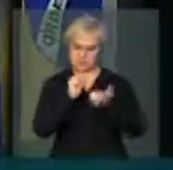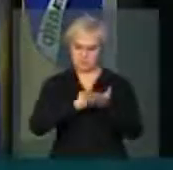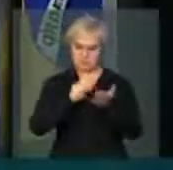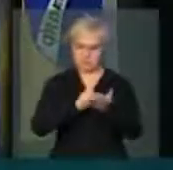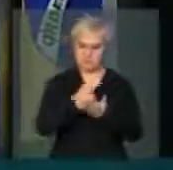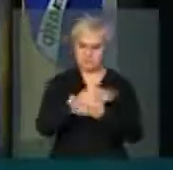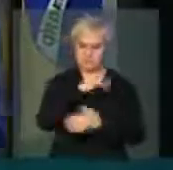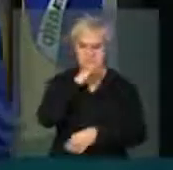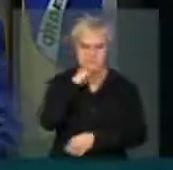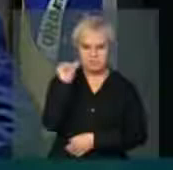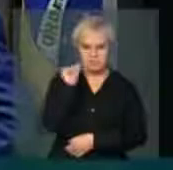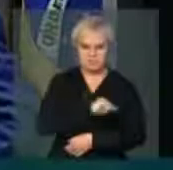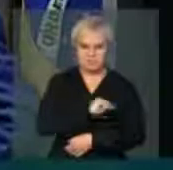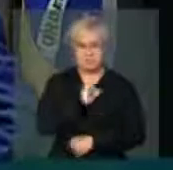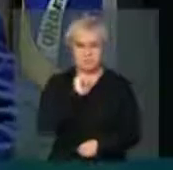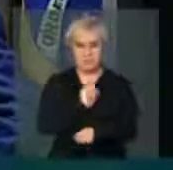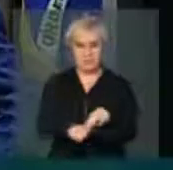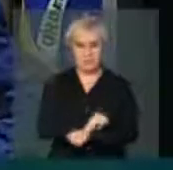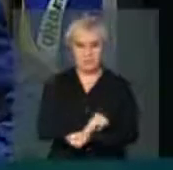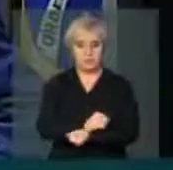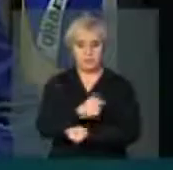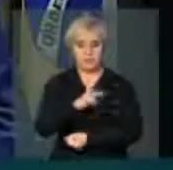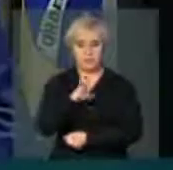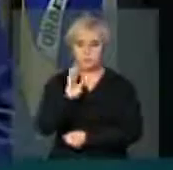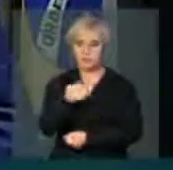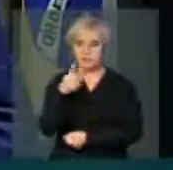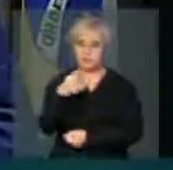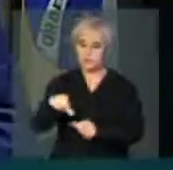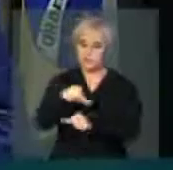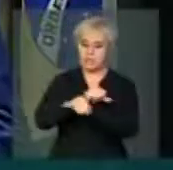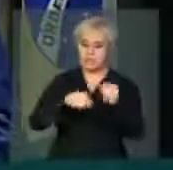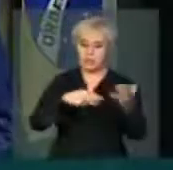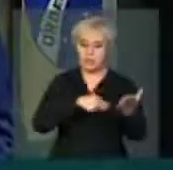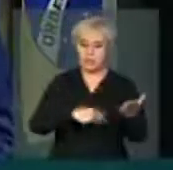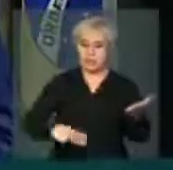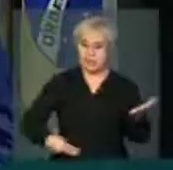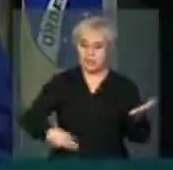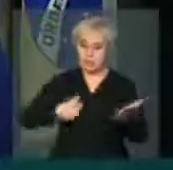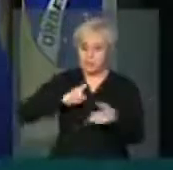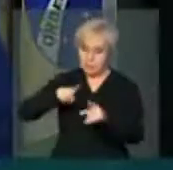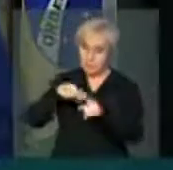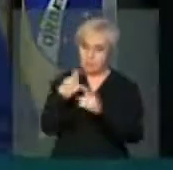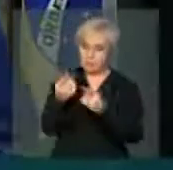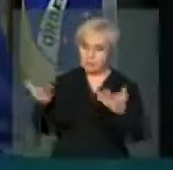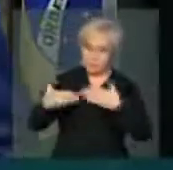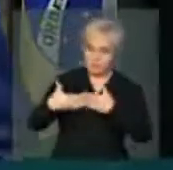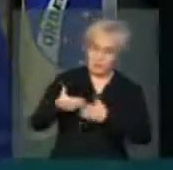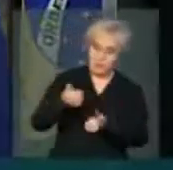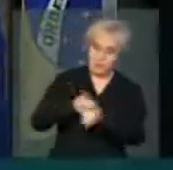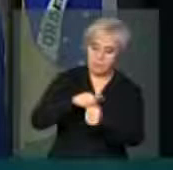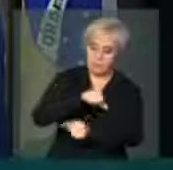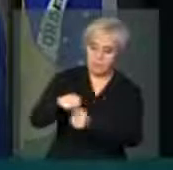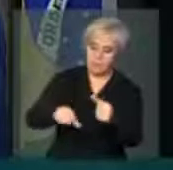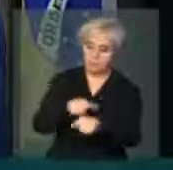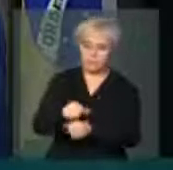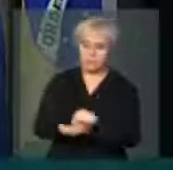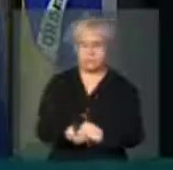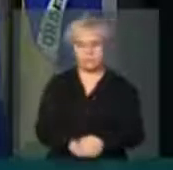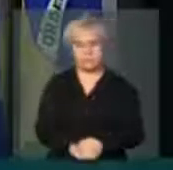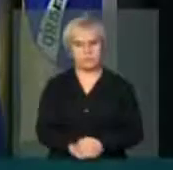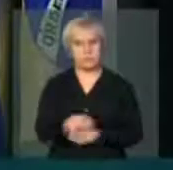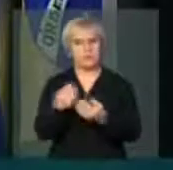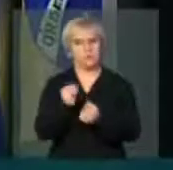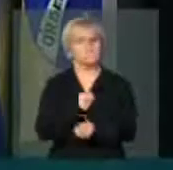paralisia, já que teve 3 trocas de ministros e há outros no caminho. Como esperar que esse